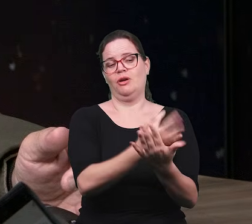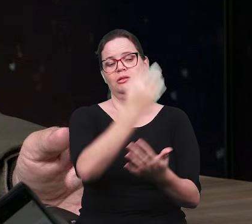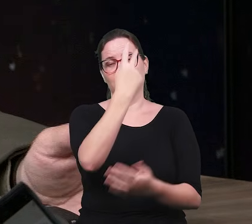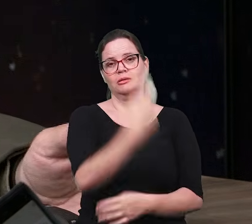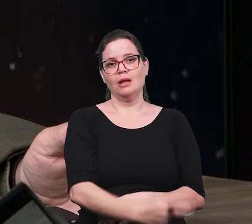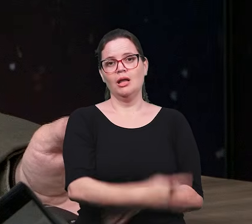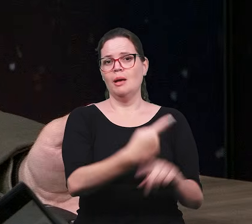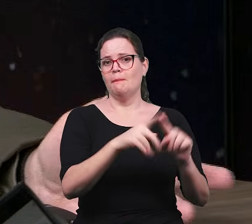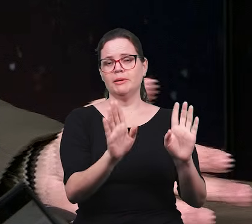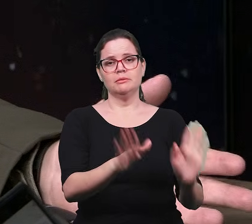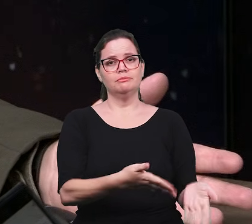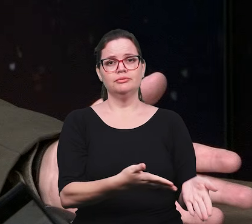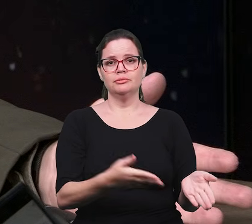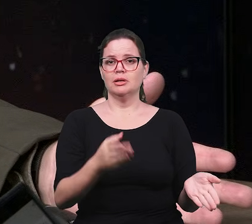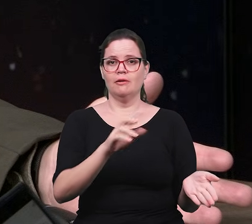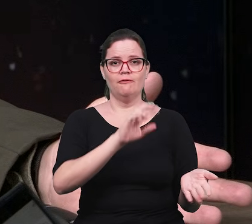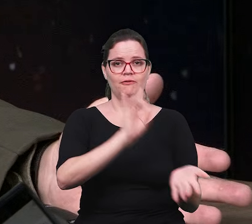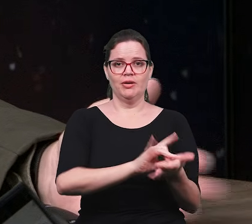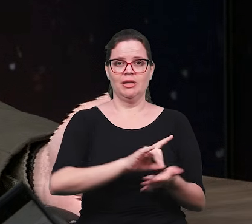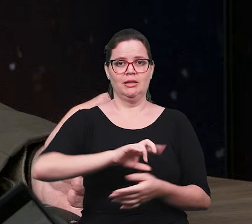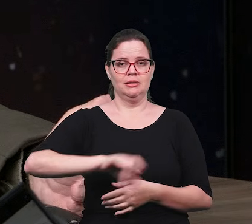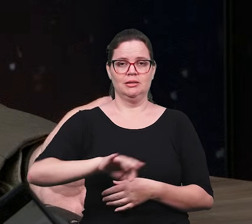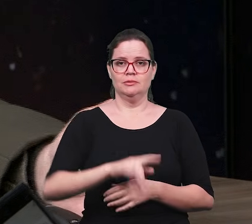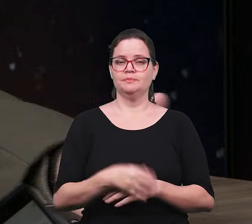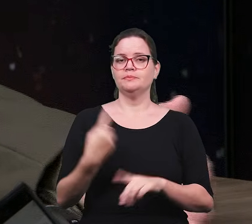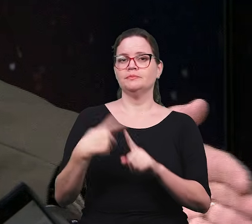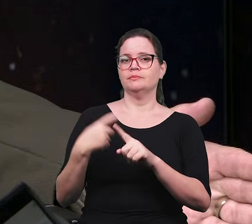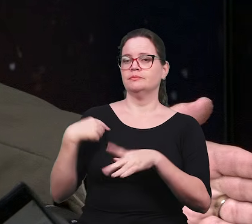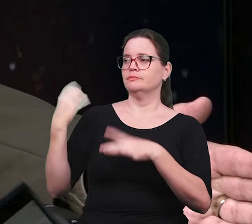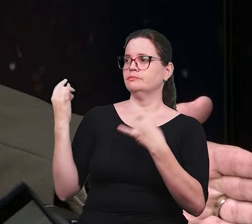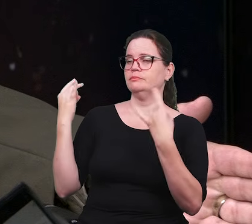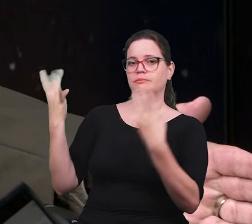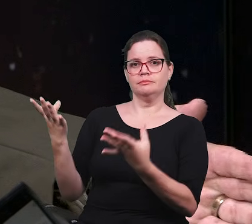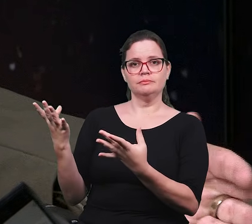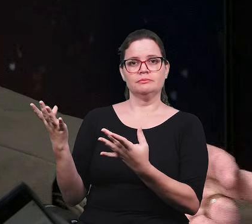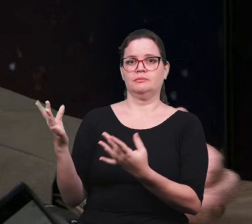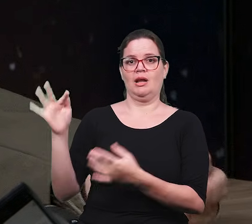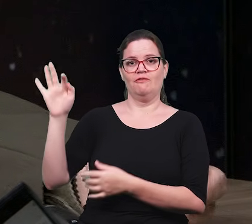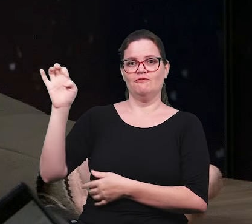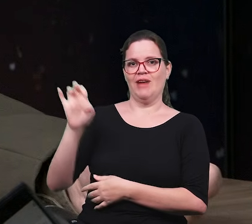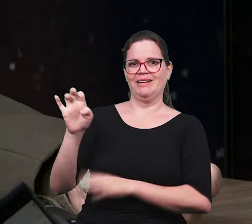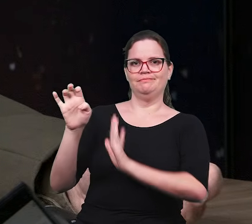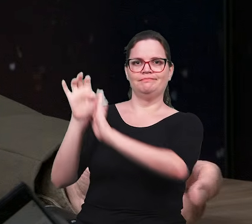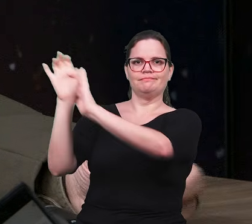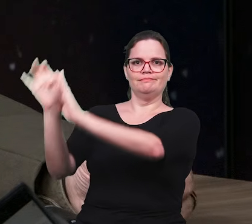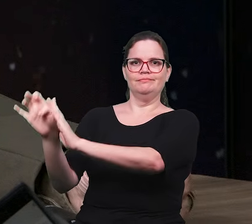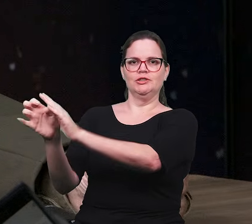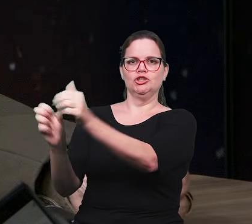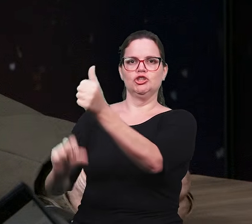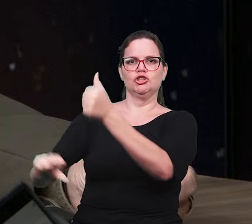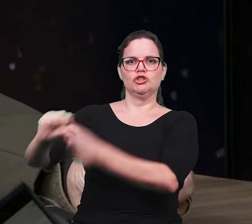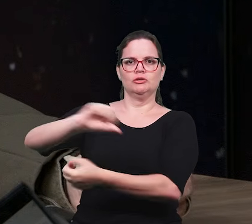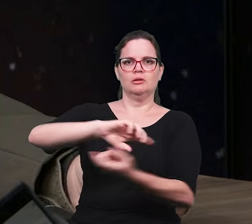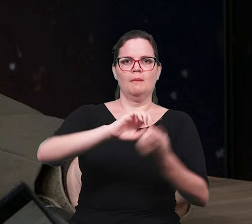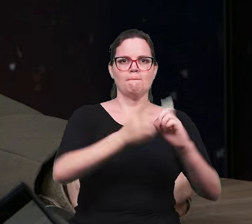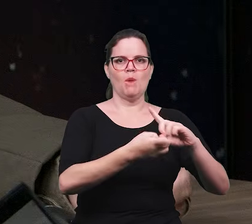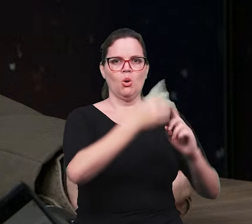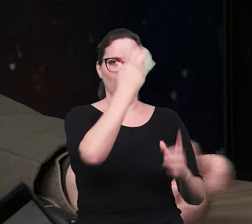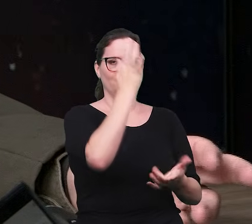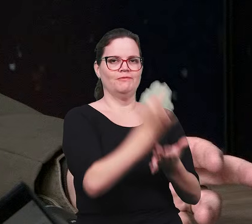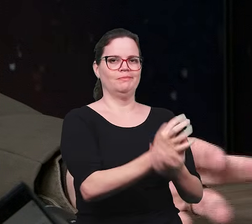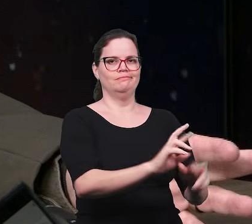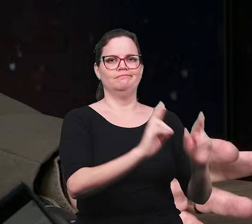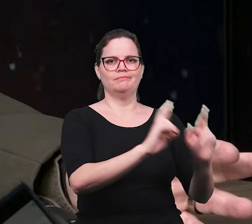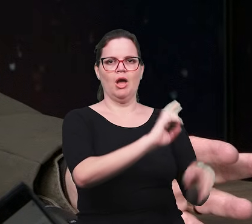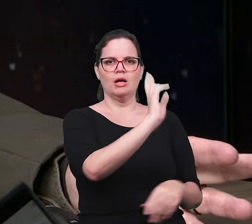mas que é um naufrágio da fé verdadeira. Daquilo. Eu saí da fé verdadeira e aderi a um conceito de uma fé humana. E a partir desse